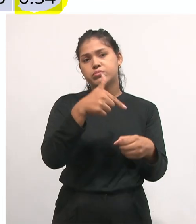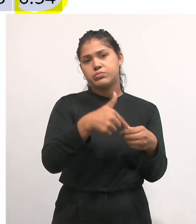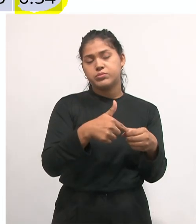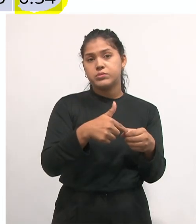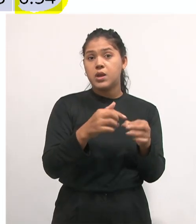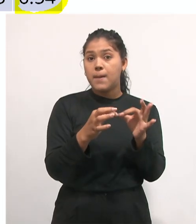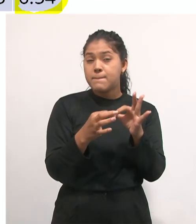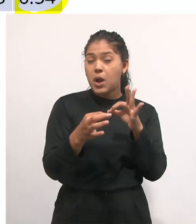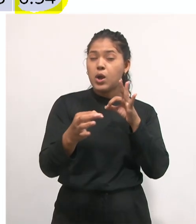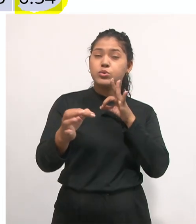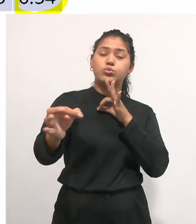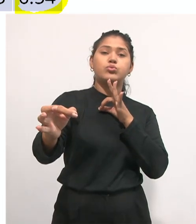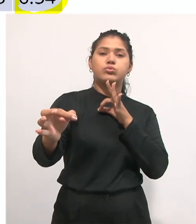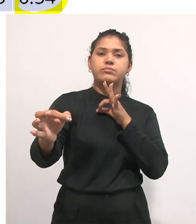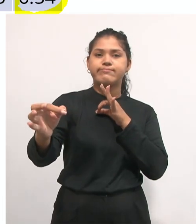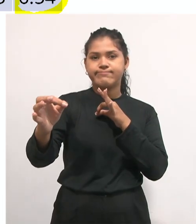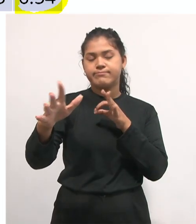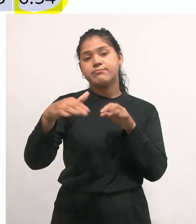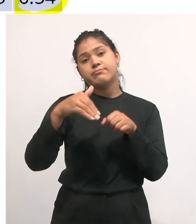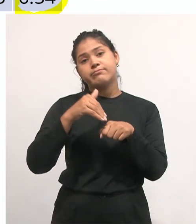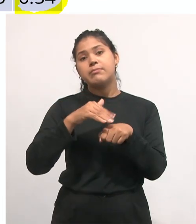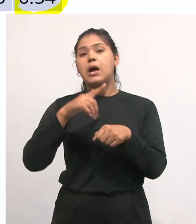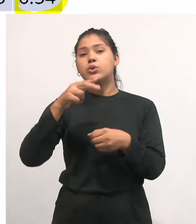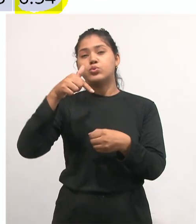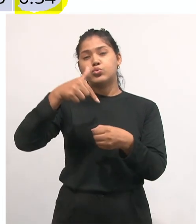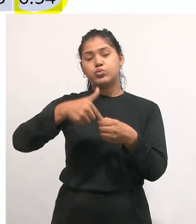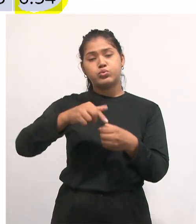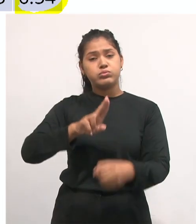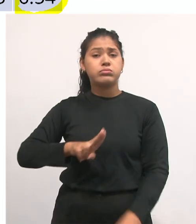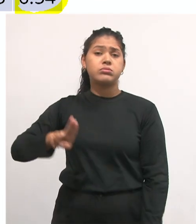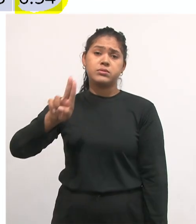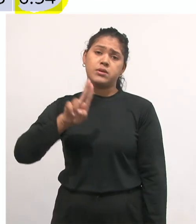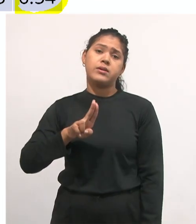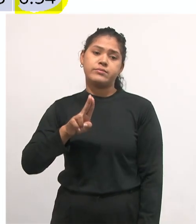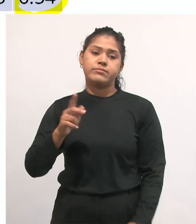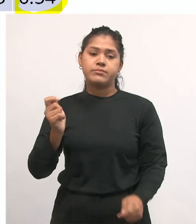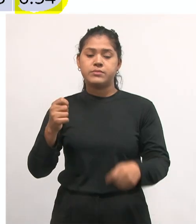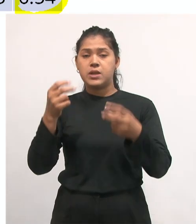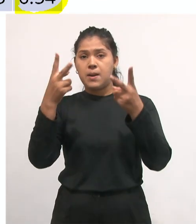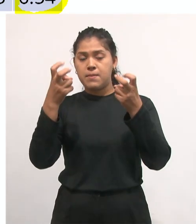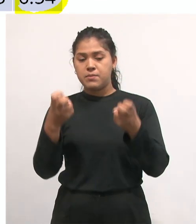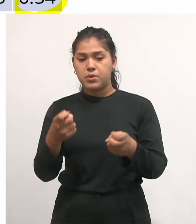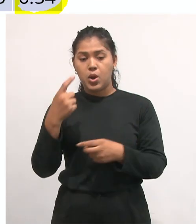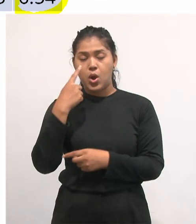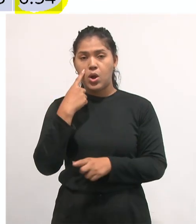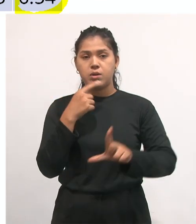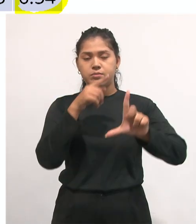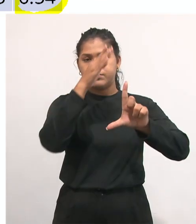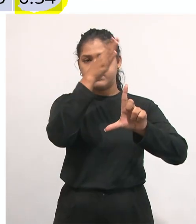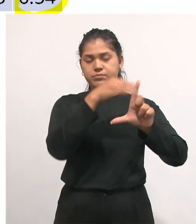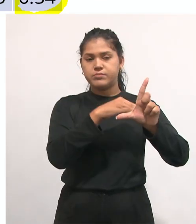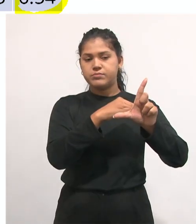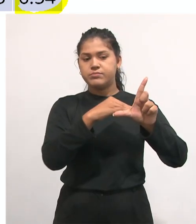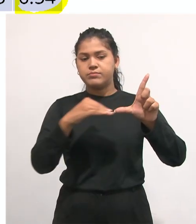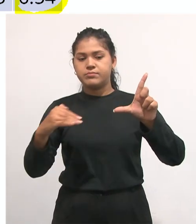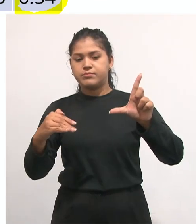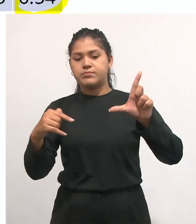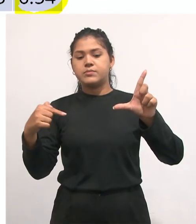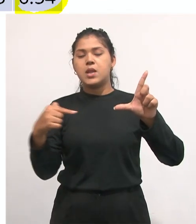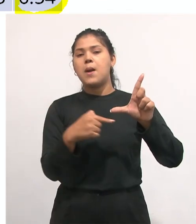distância, maior é o consumo de combustível, correto? E aqui a gente tem, ó, distância percorrida no eixo